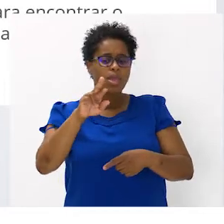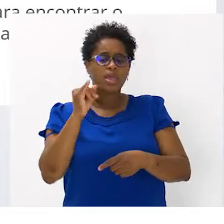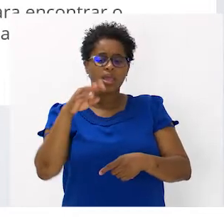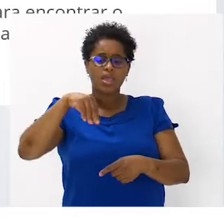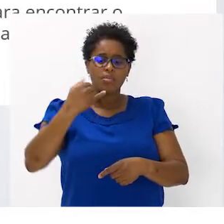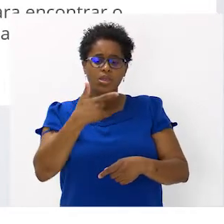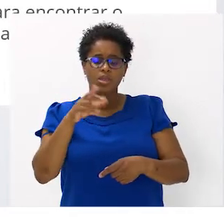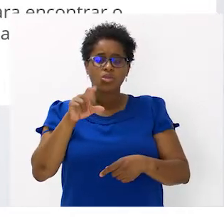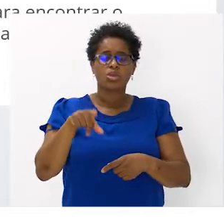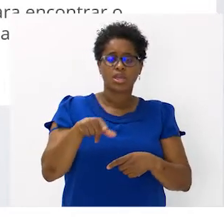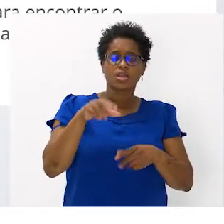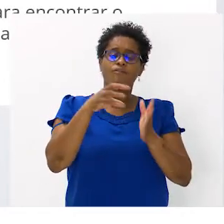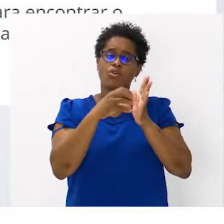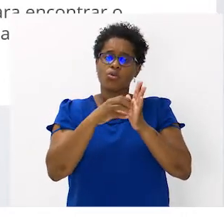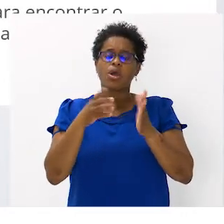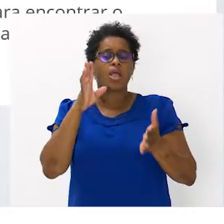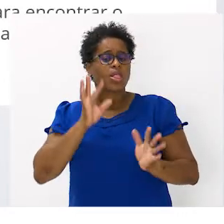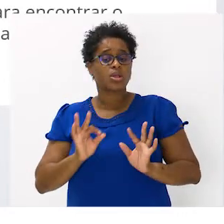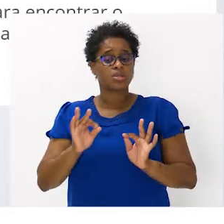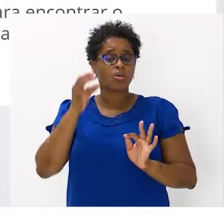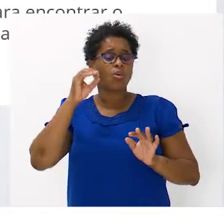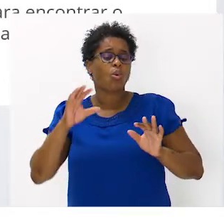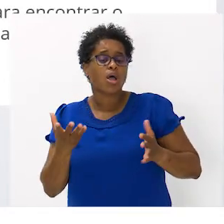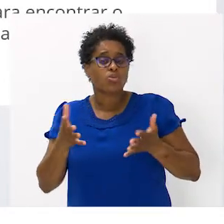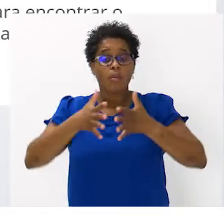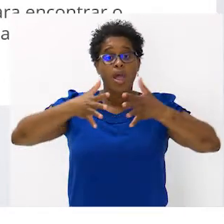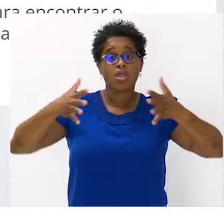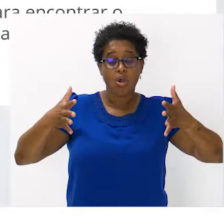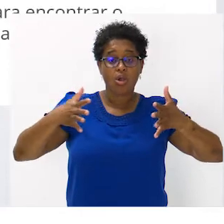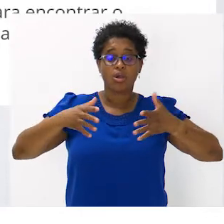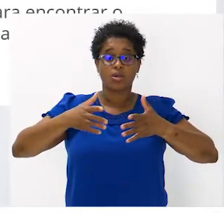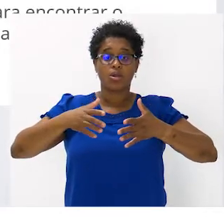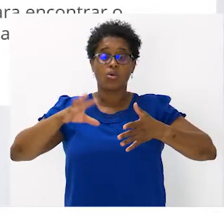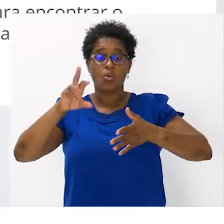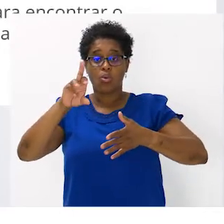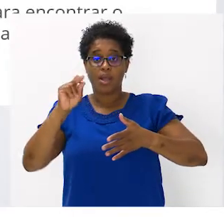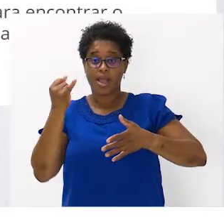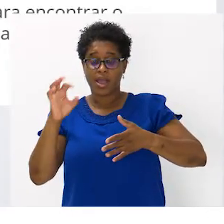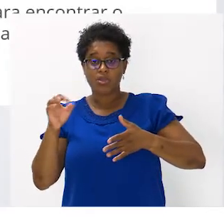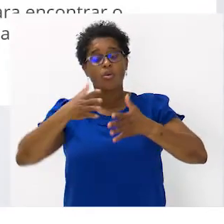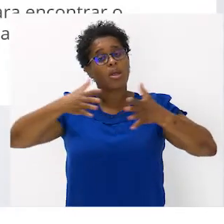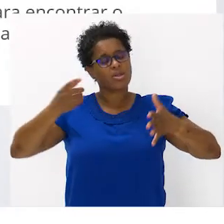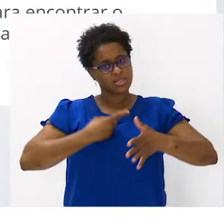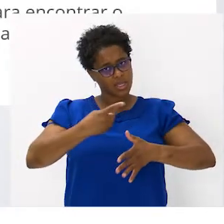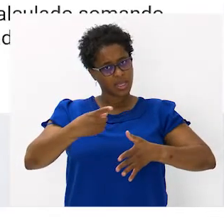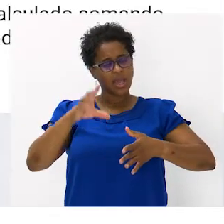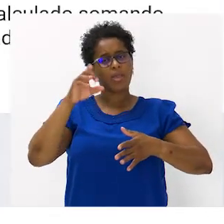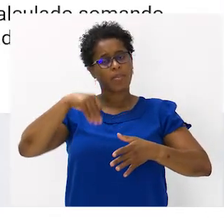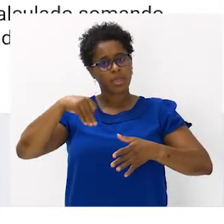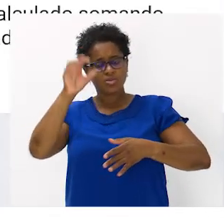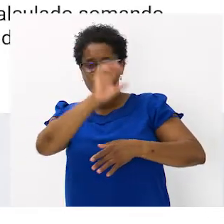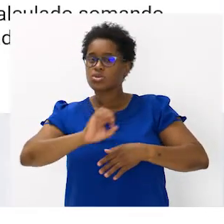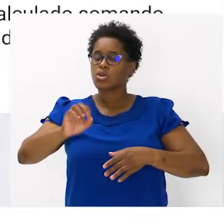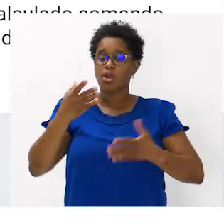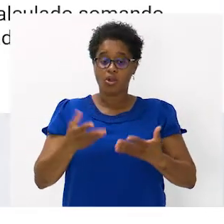figura. Assim, quanto maior o raio, maior será o seu perímetro. Vamos